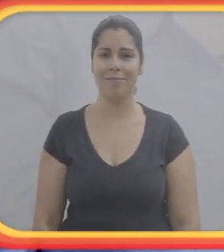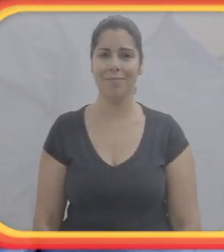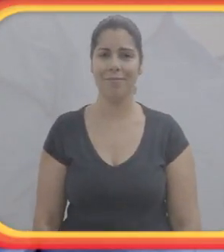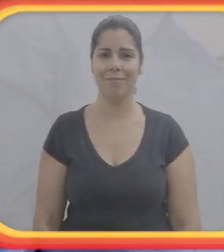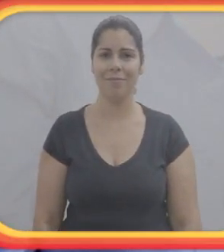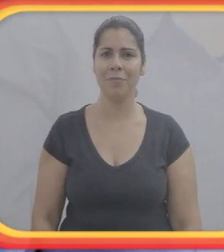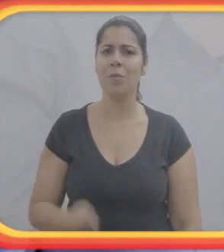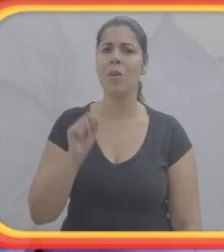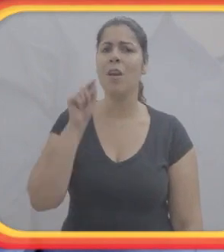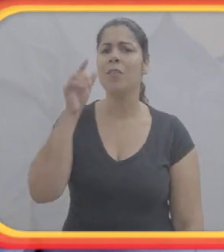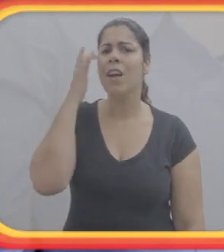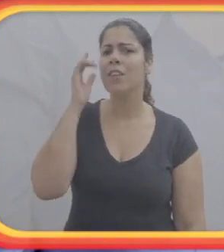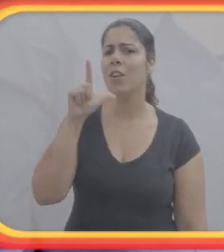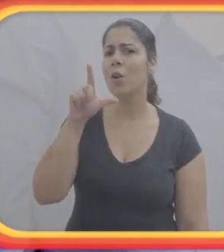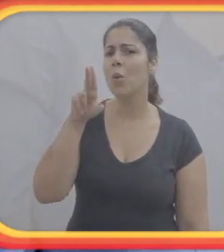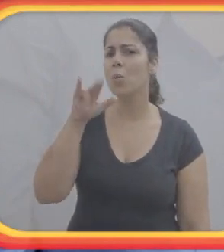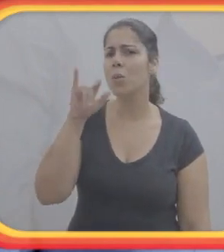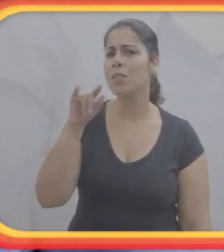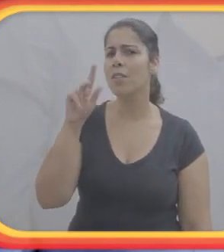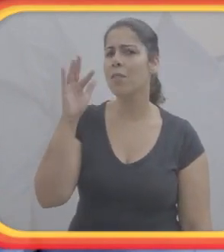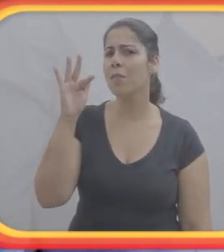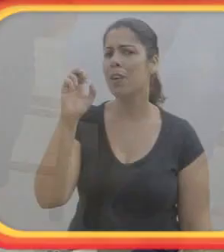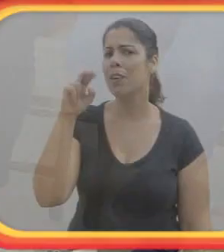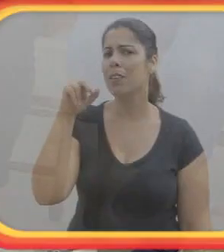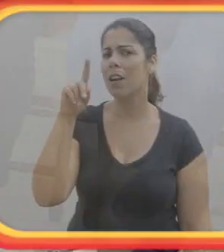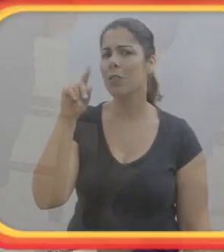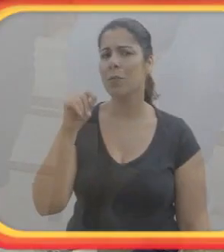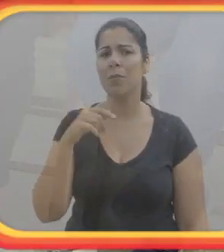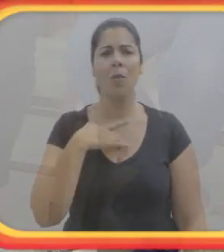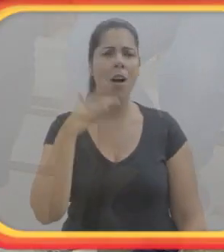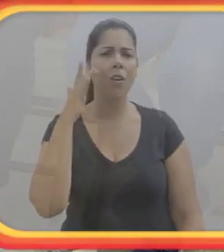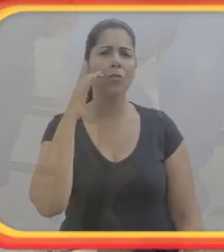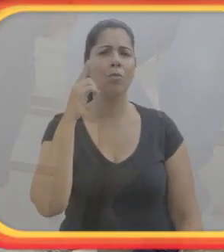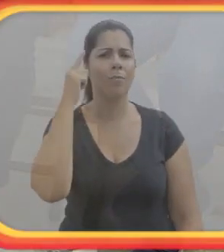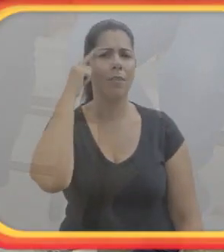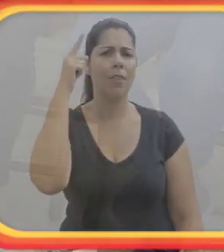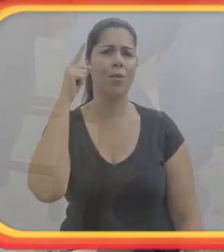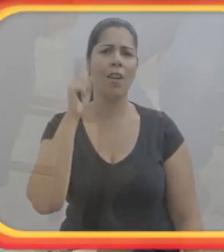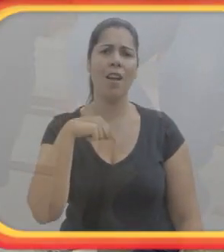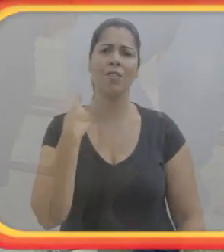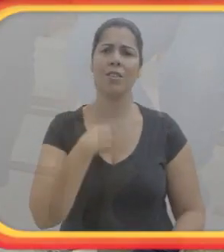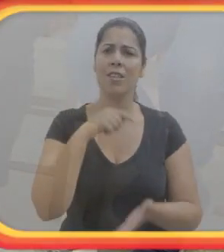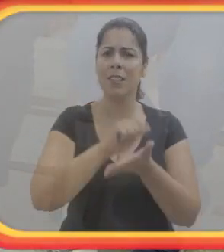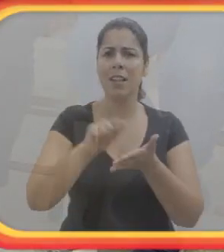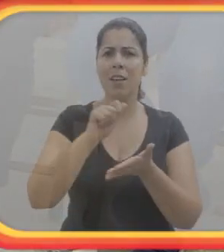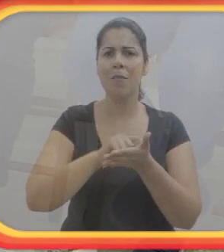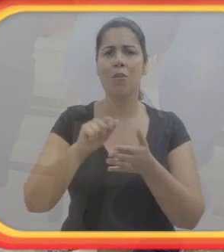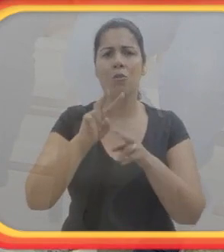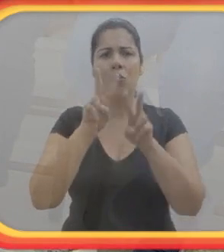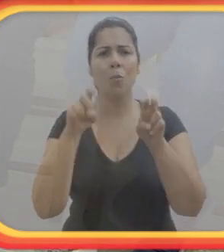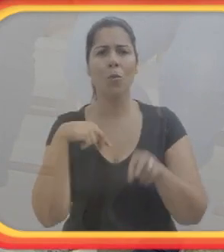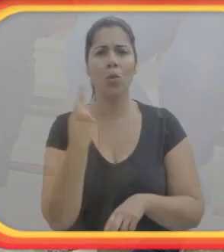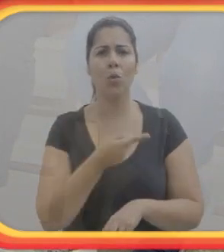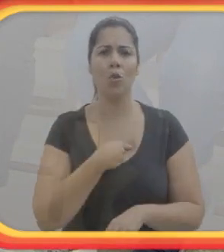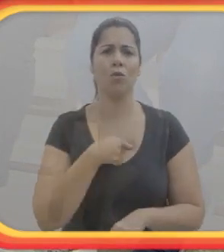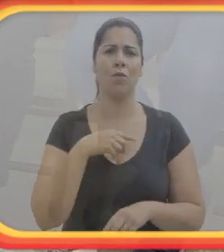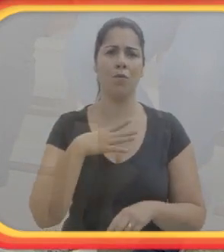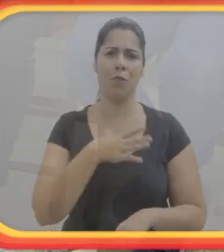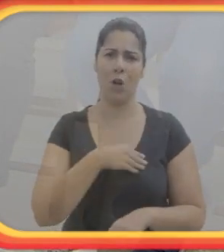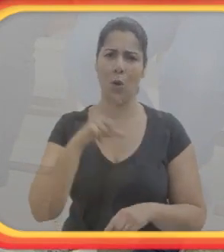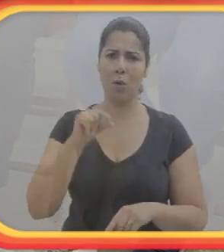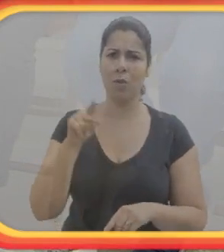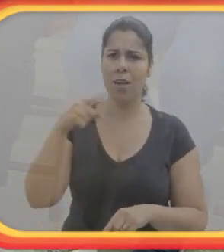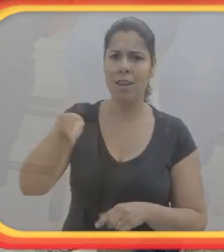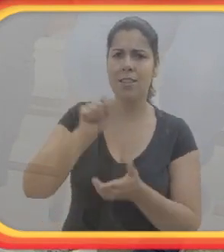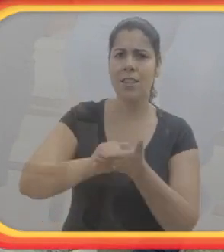menos sobre nossos filhos e eles escrevam mais sobre eles mesmos, e produzam Genial. e façam coisas. Tomara que isso Que aconteça eles muito assumam essa caneta. mais. Sejam